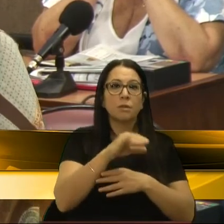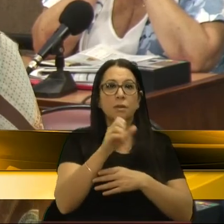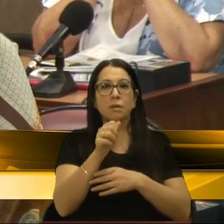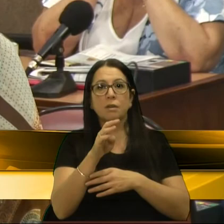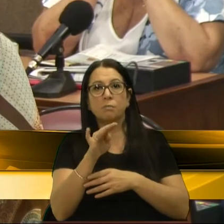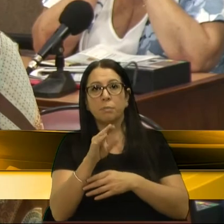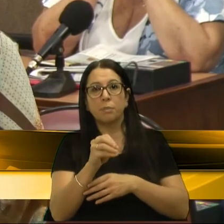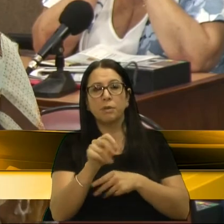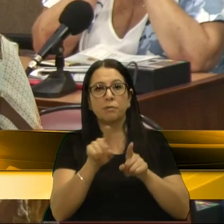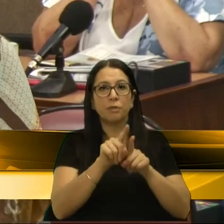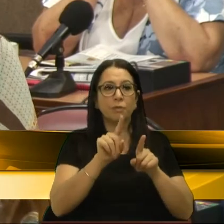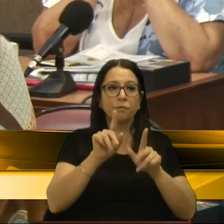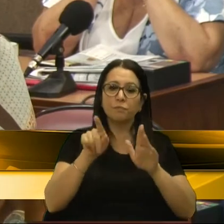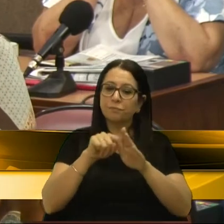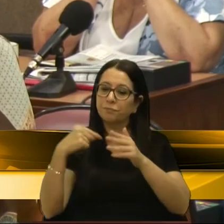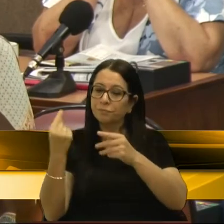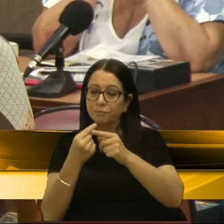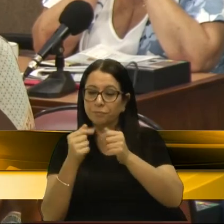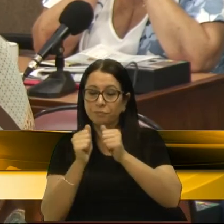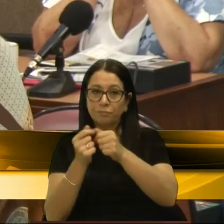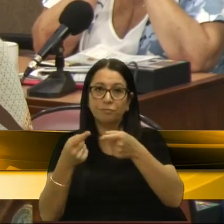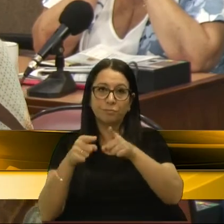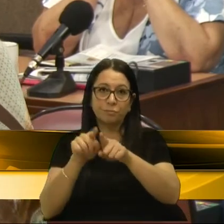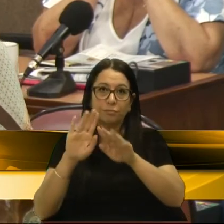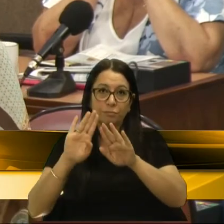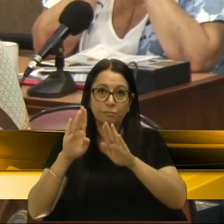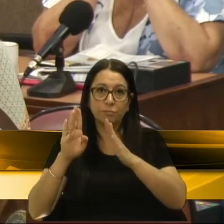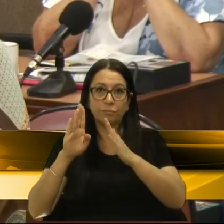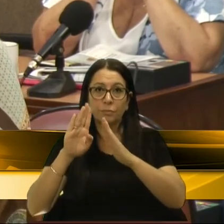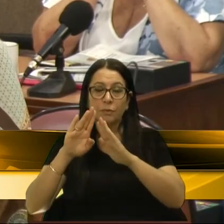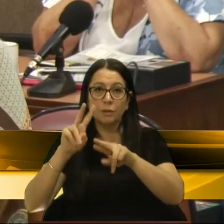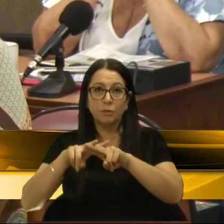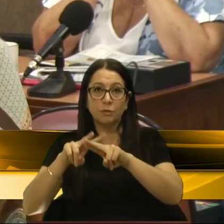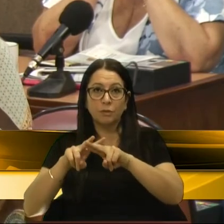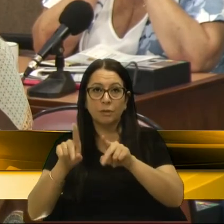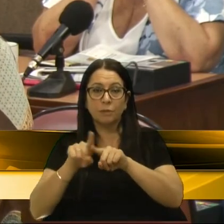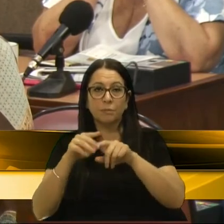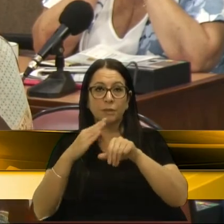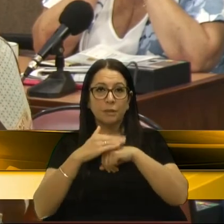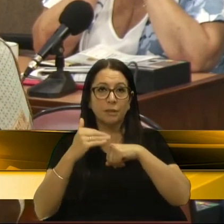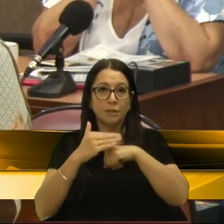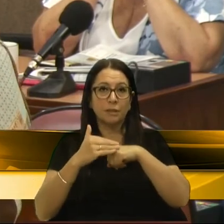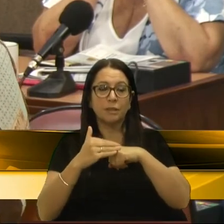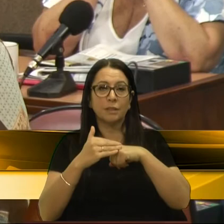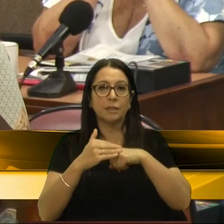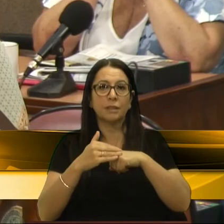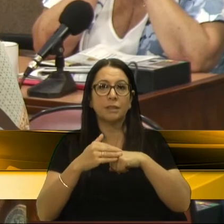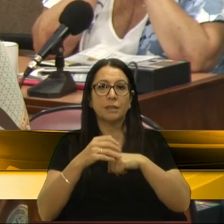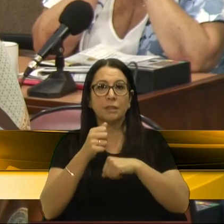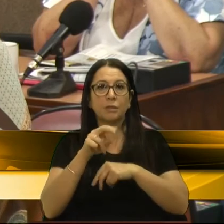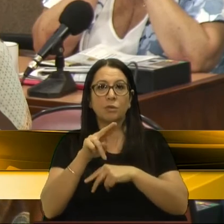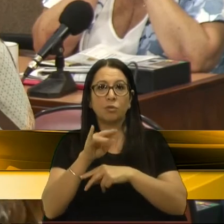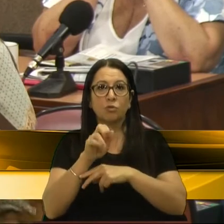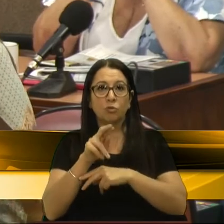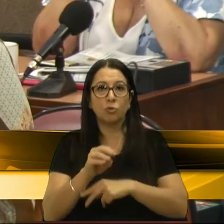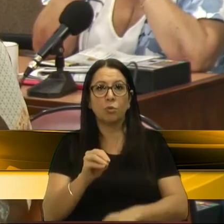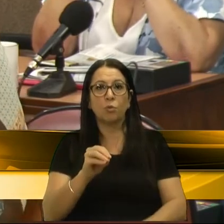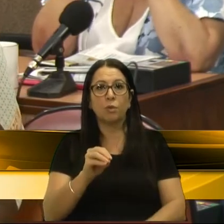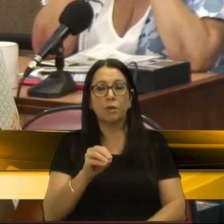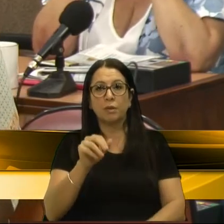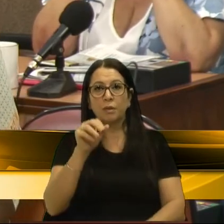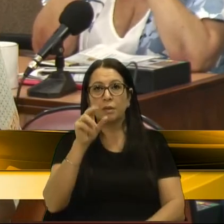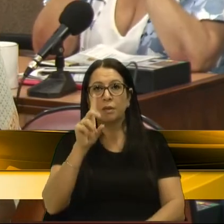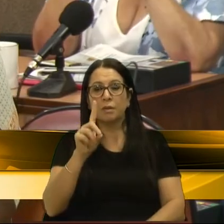no fechado. Todos esses em parceria com a nossa querida auditora fiscal incansável Denise Brambila.